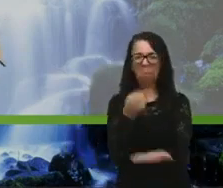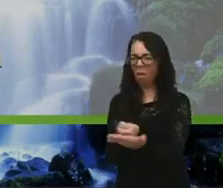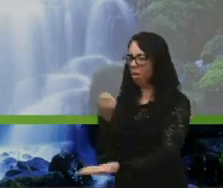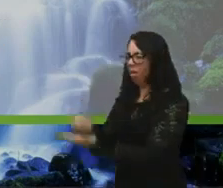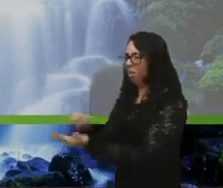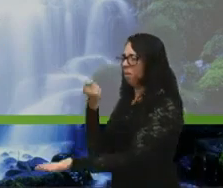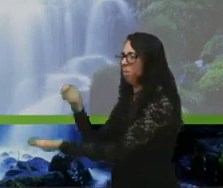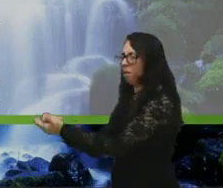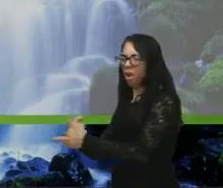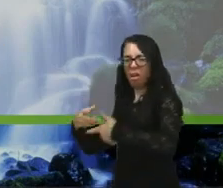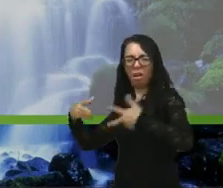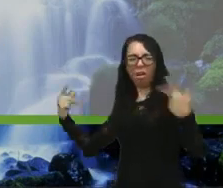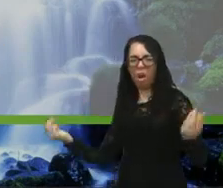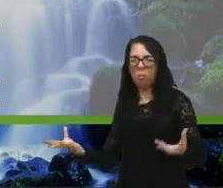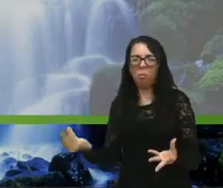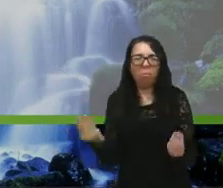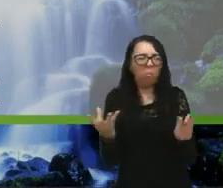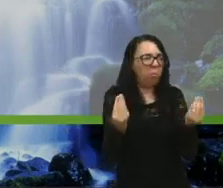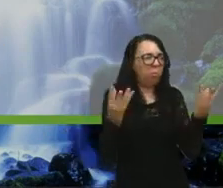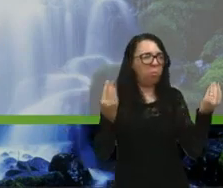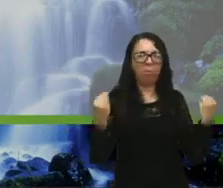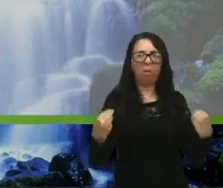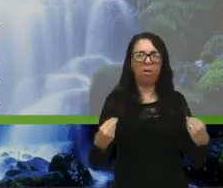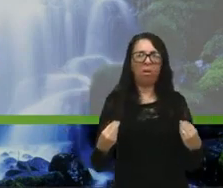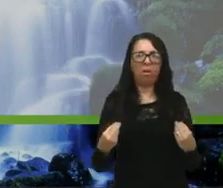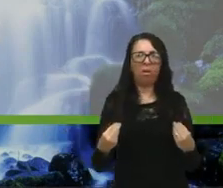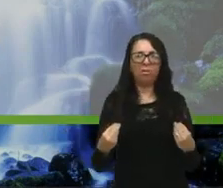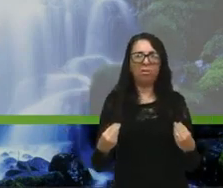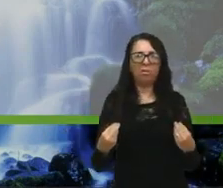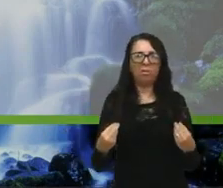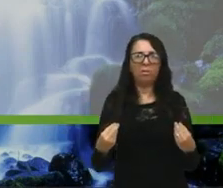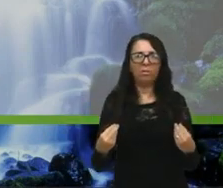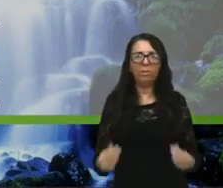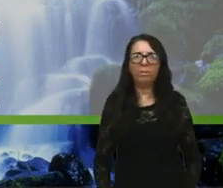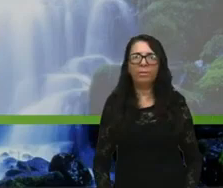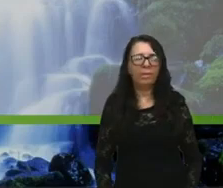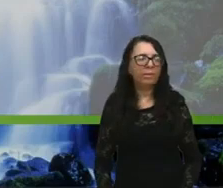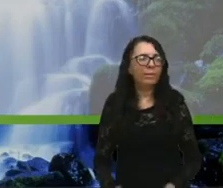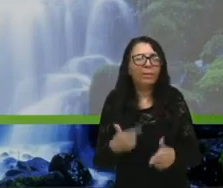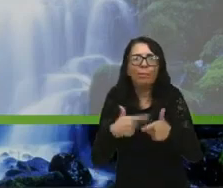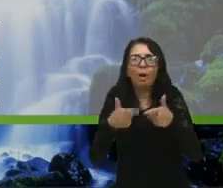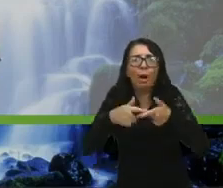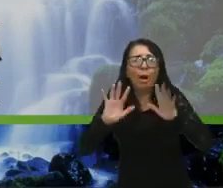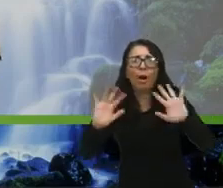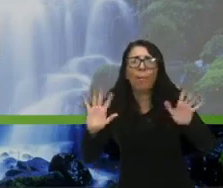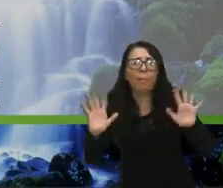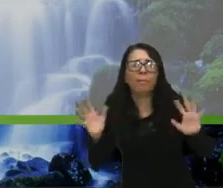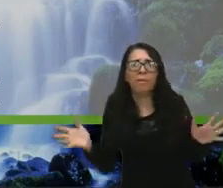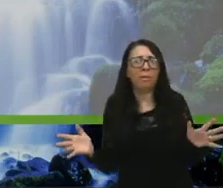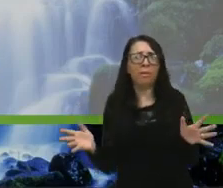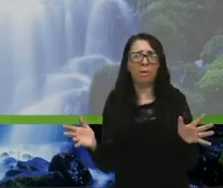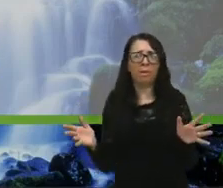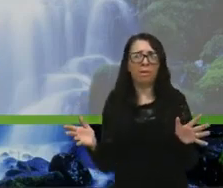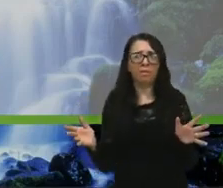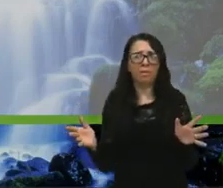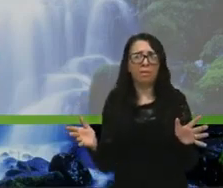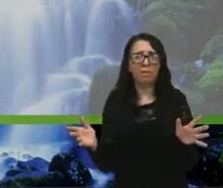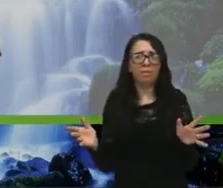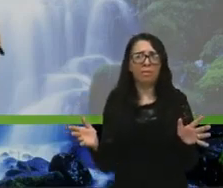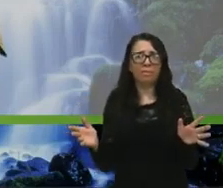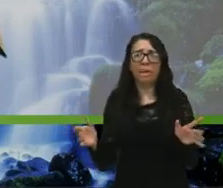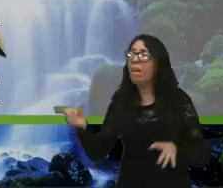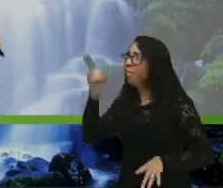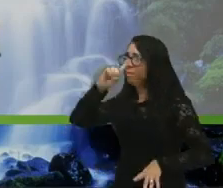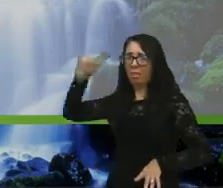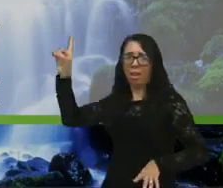a ênfase. Não é a prioridade. Não é mostrar o sucesso da sua vida. Não